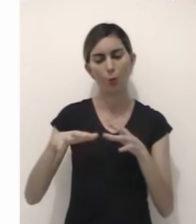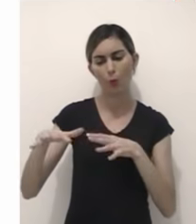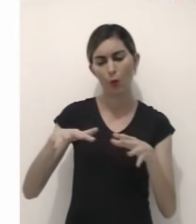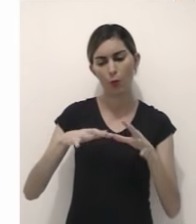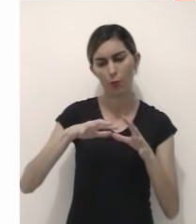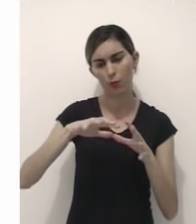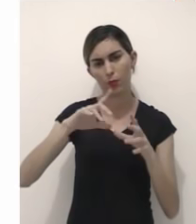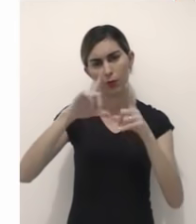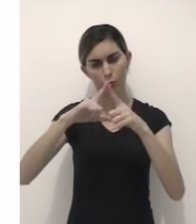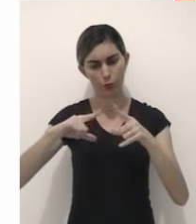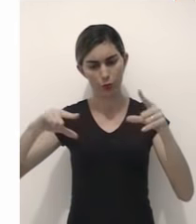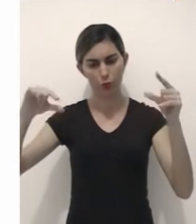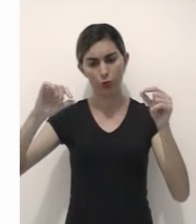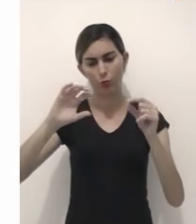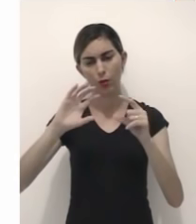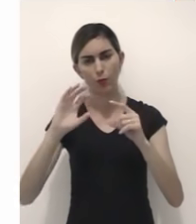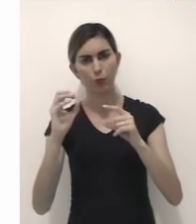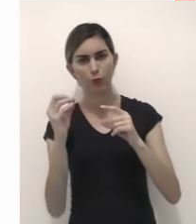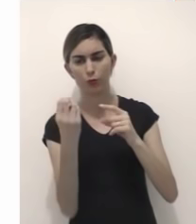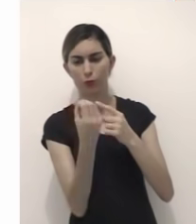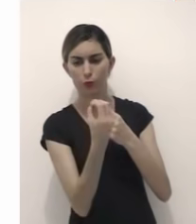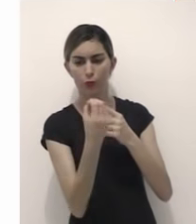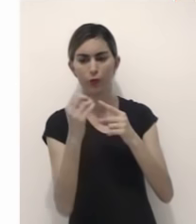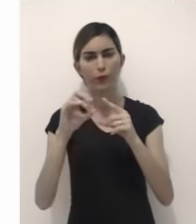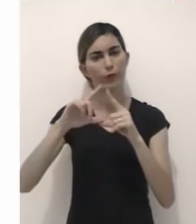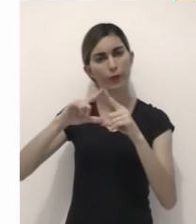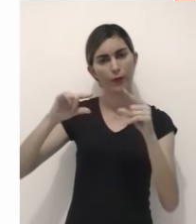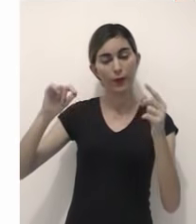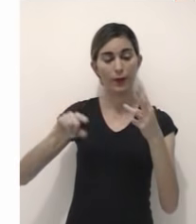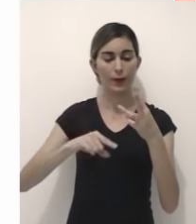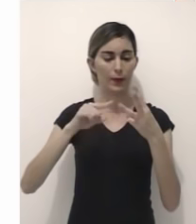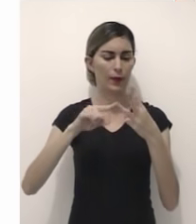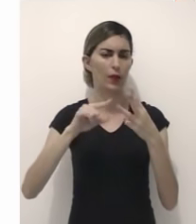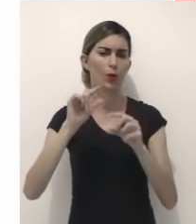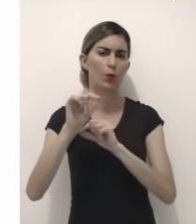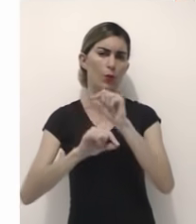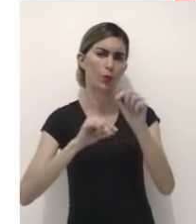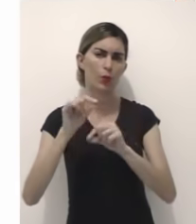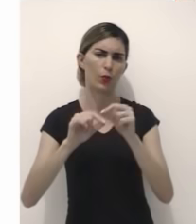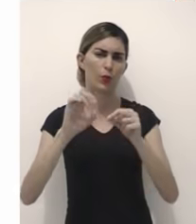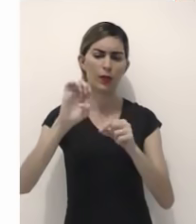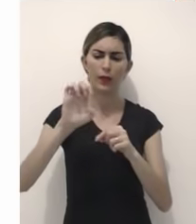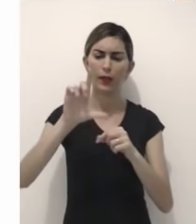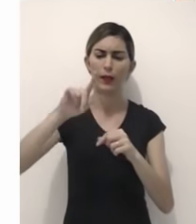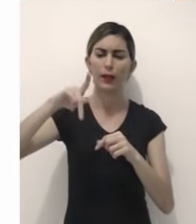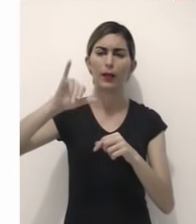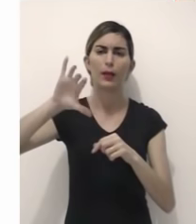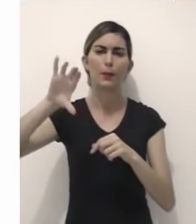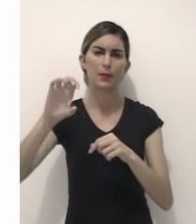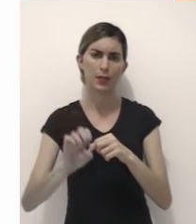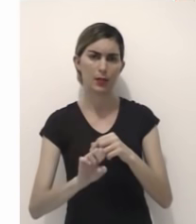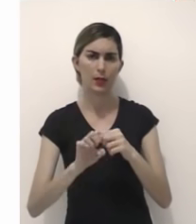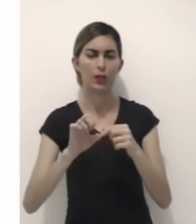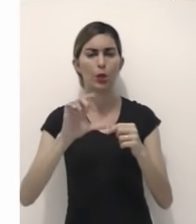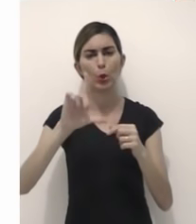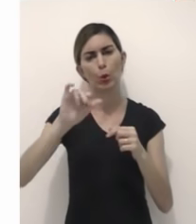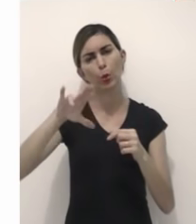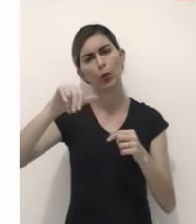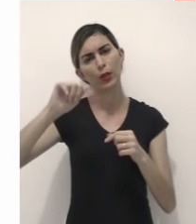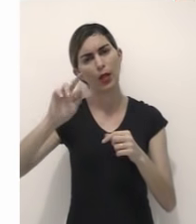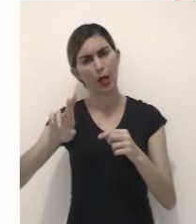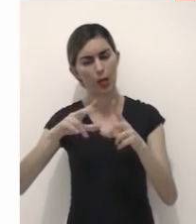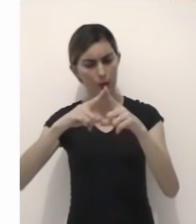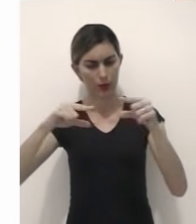e movimentos da Lua. Terceiro lugar, vamos pensar: o que é um eclipse lunar? E por